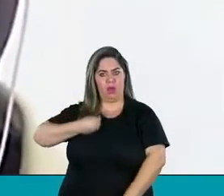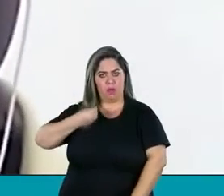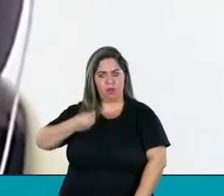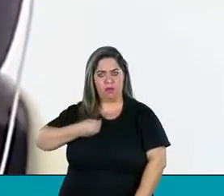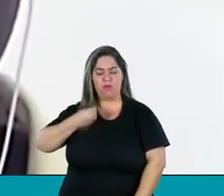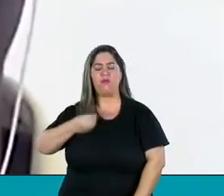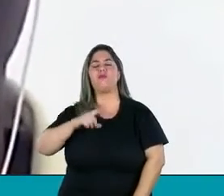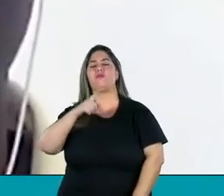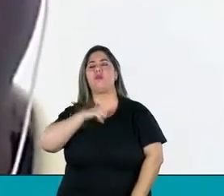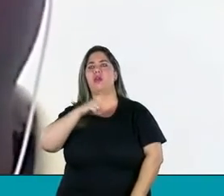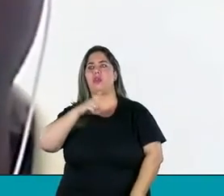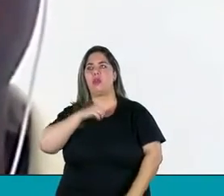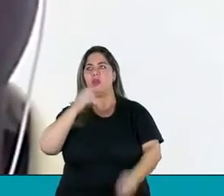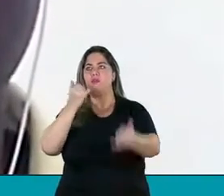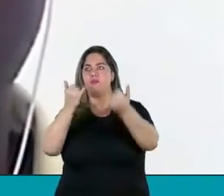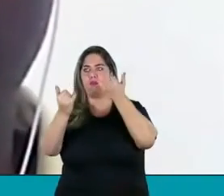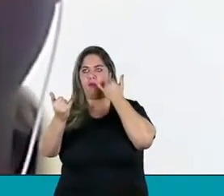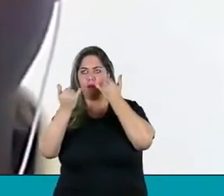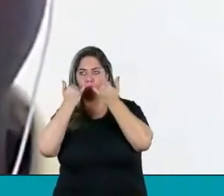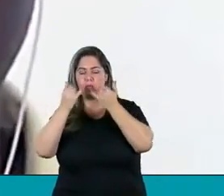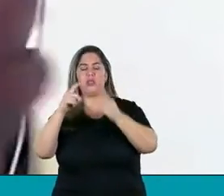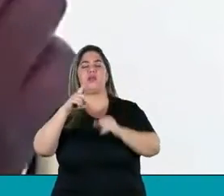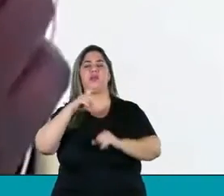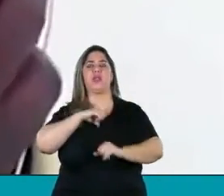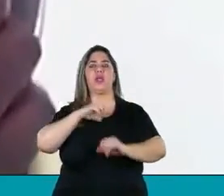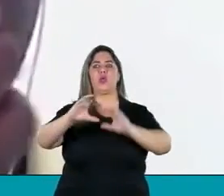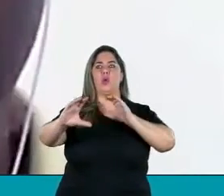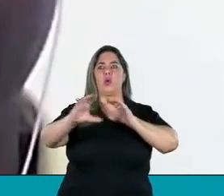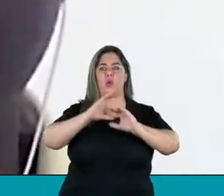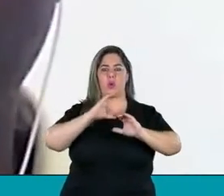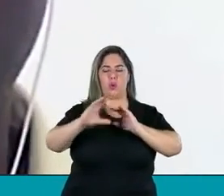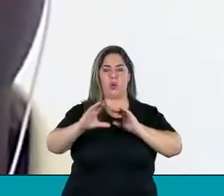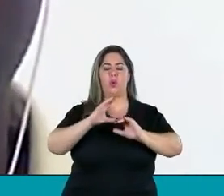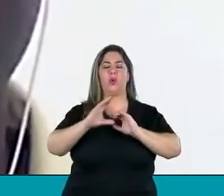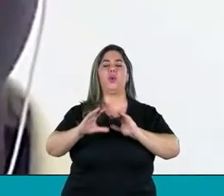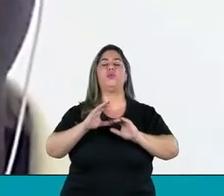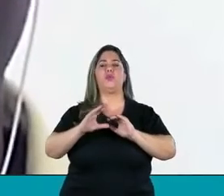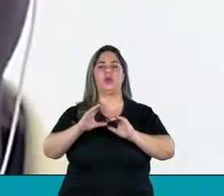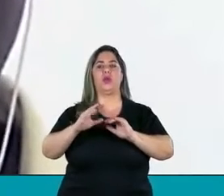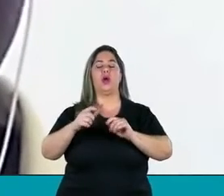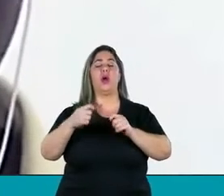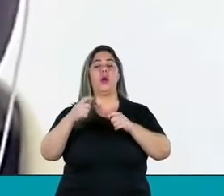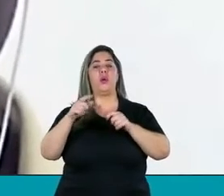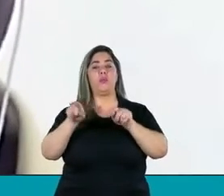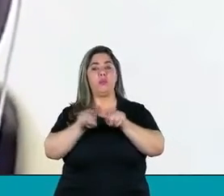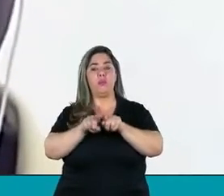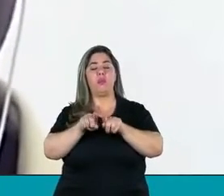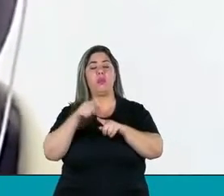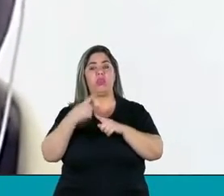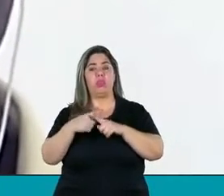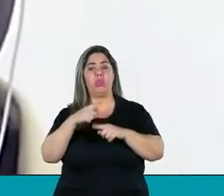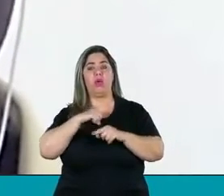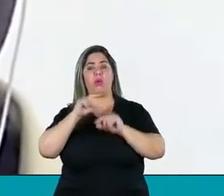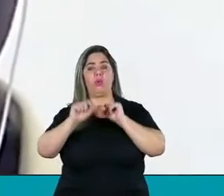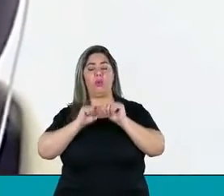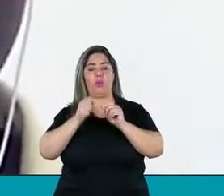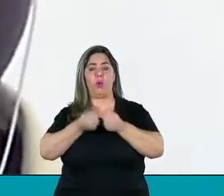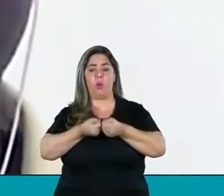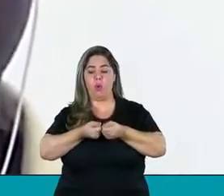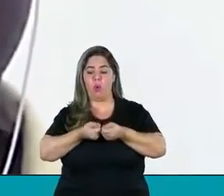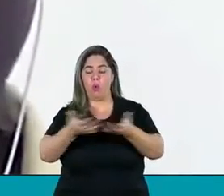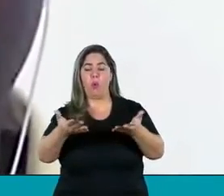informacional, comunicacional, no sentido em que dispõe dos recursos da computação,